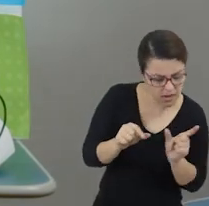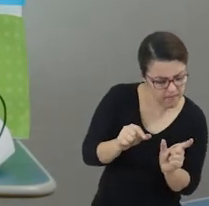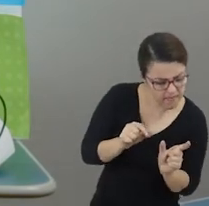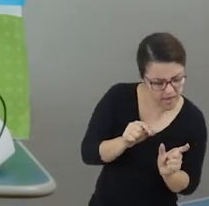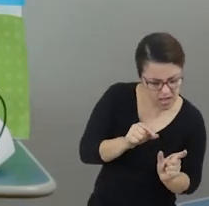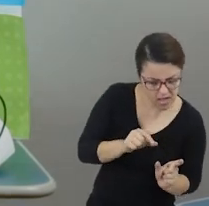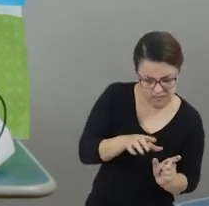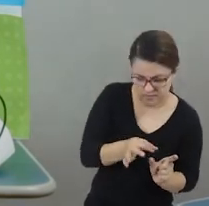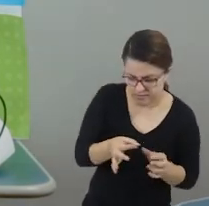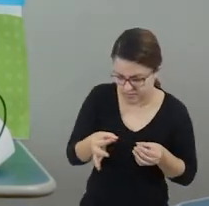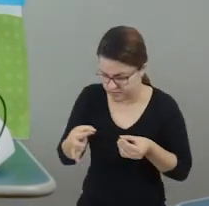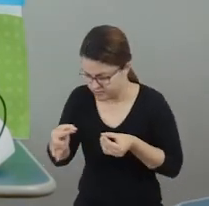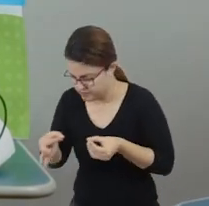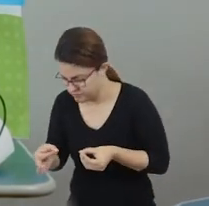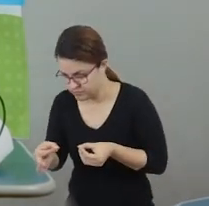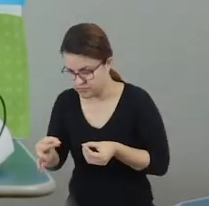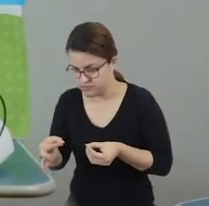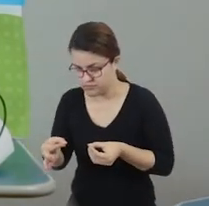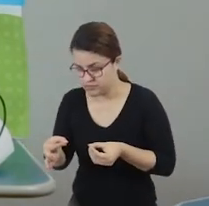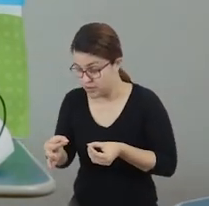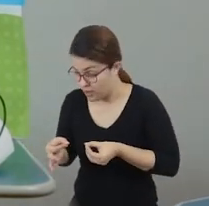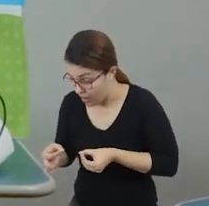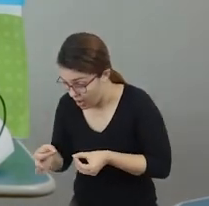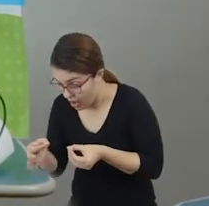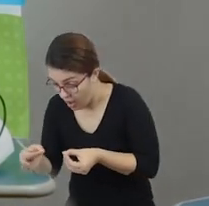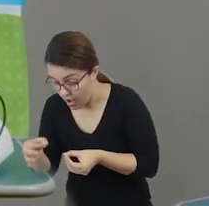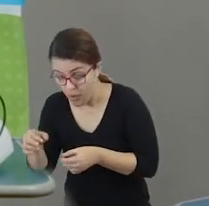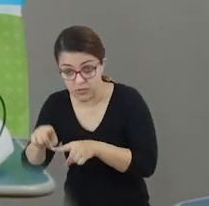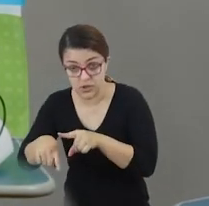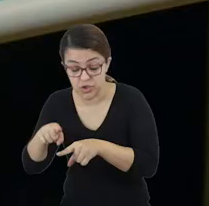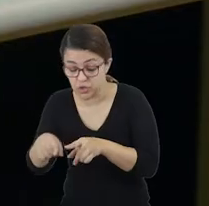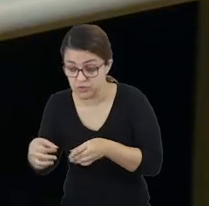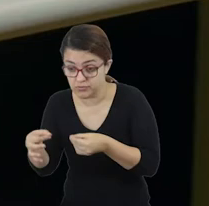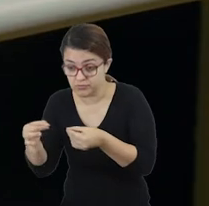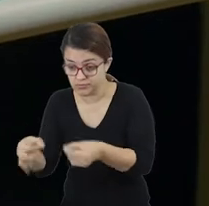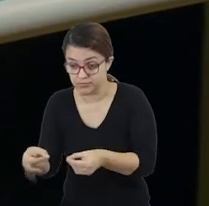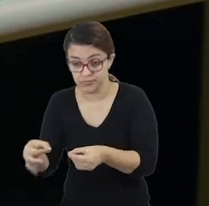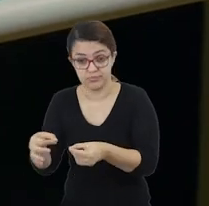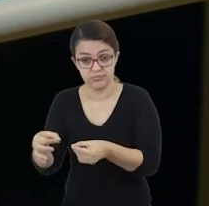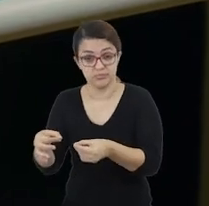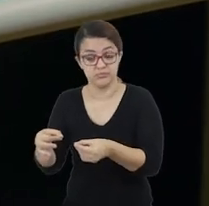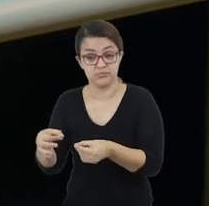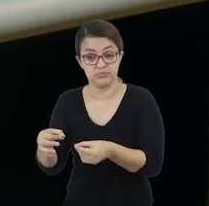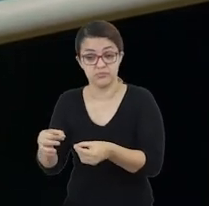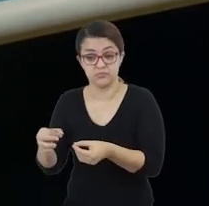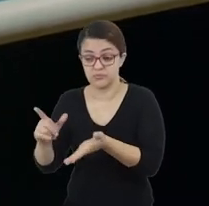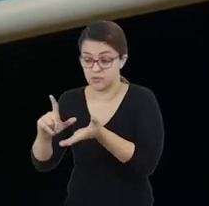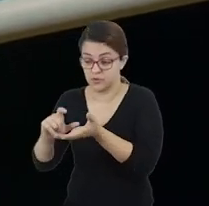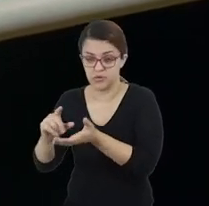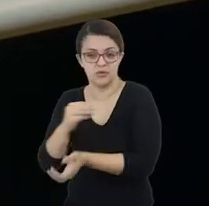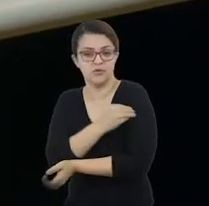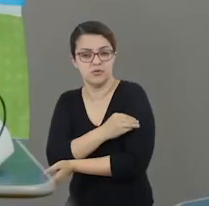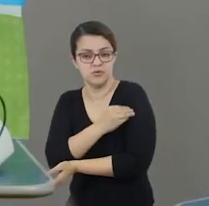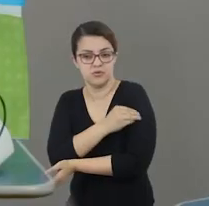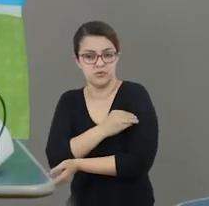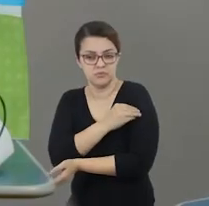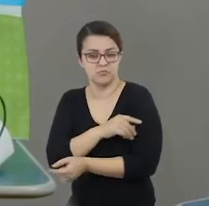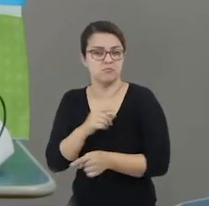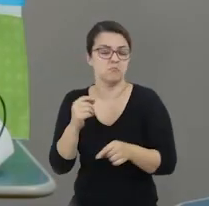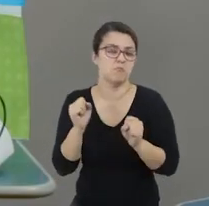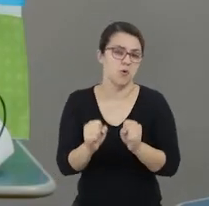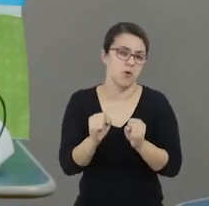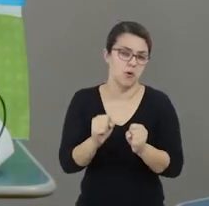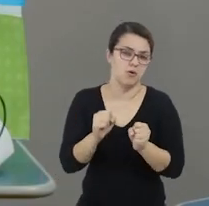palavra, levar a palavra até o objeto, né? E você pode usar as letrinhas